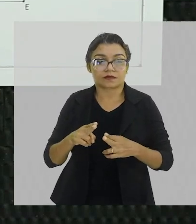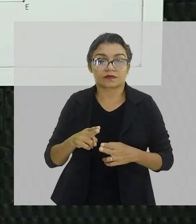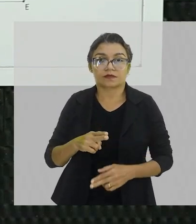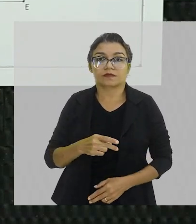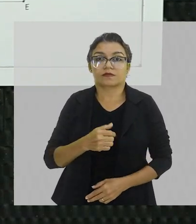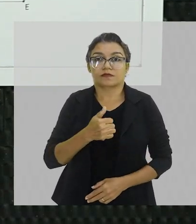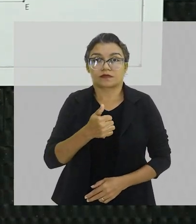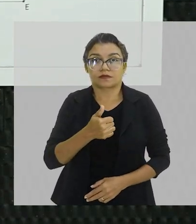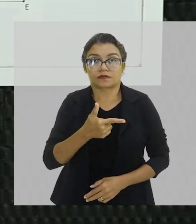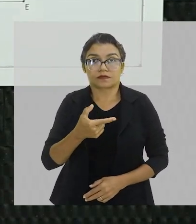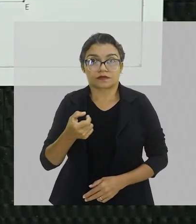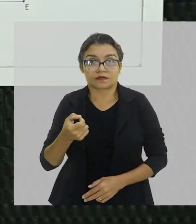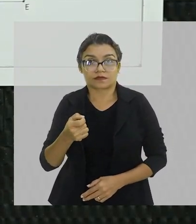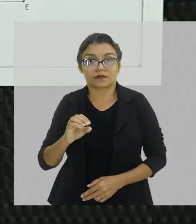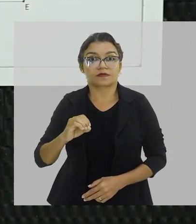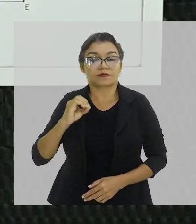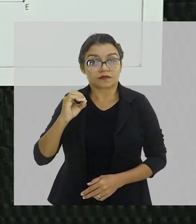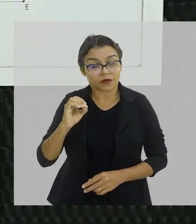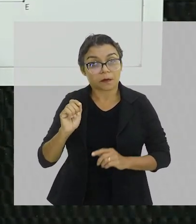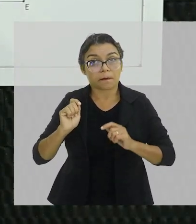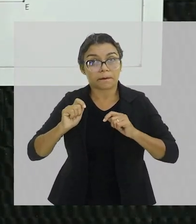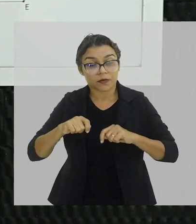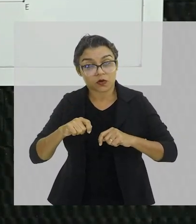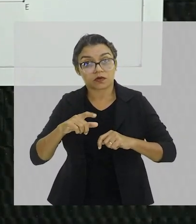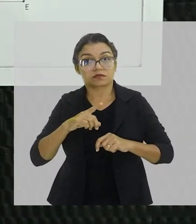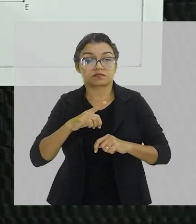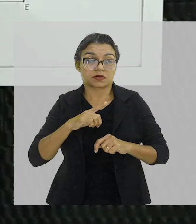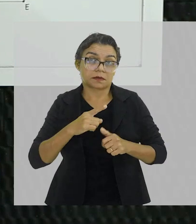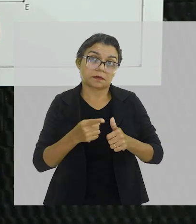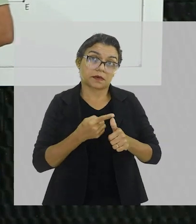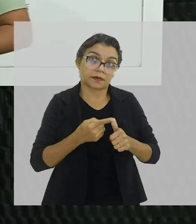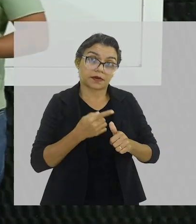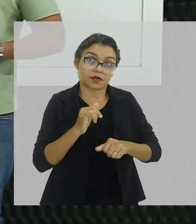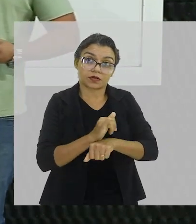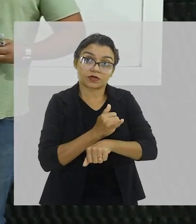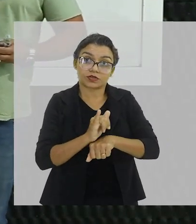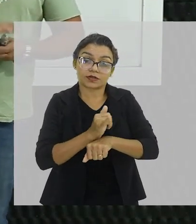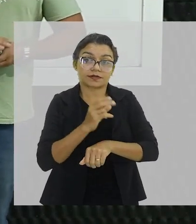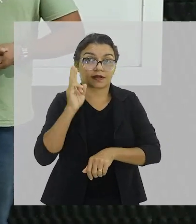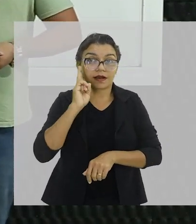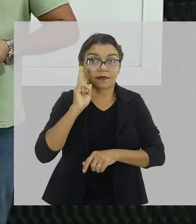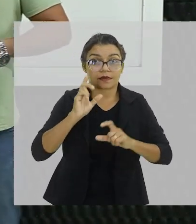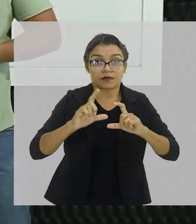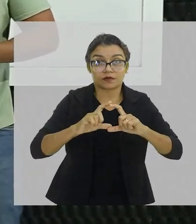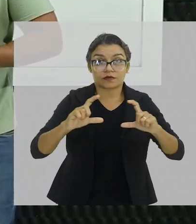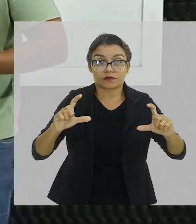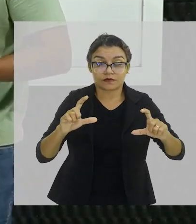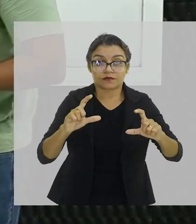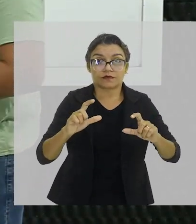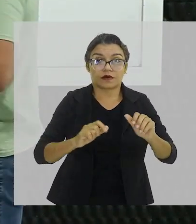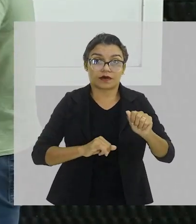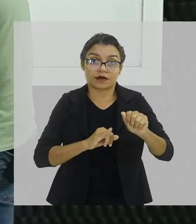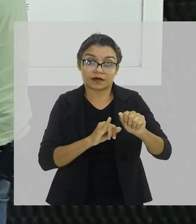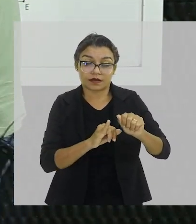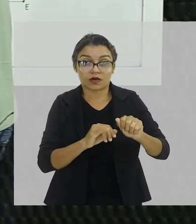resposta. Tá? Então, o aluno ele poderia ter esse pensamento, né, de lembrar da fórmula do ângulo interno de um polígono, ou então